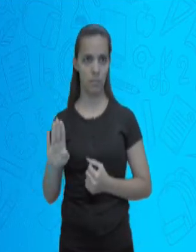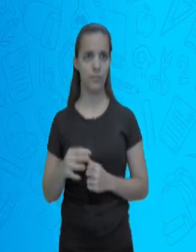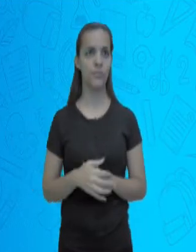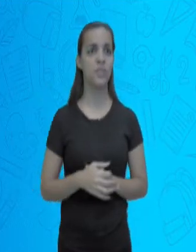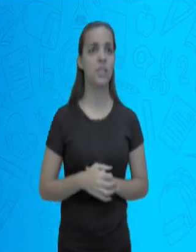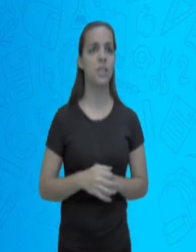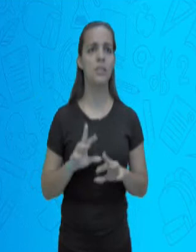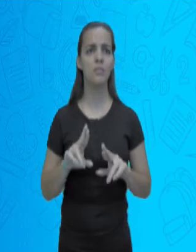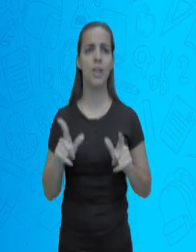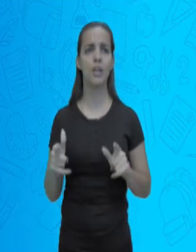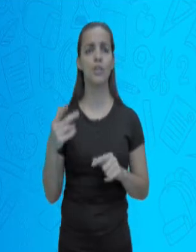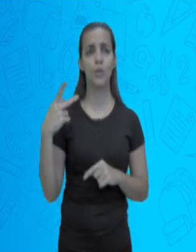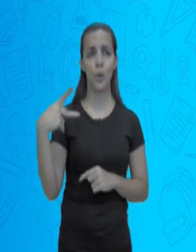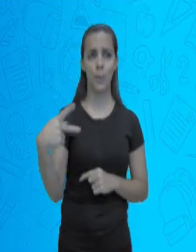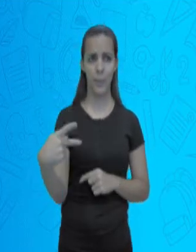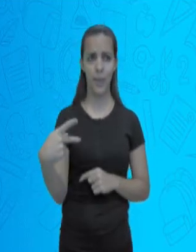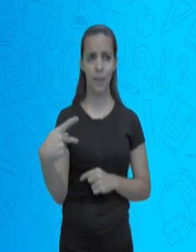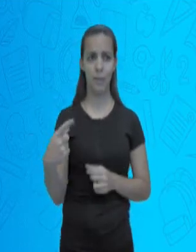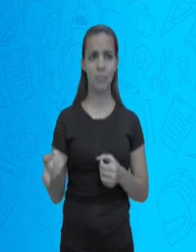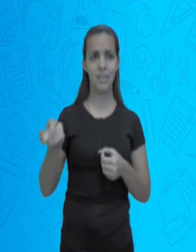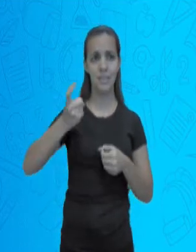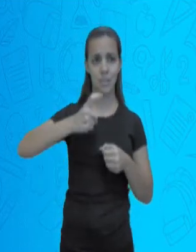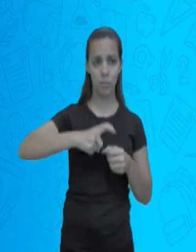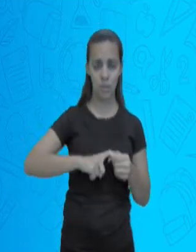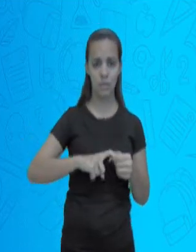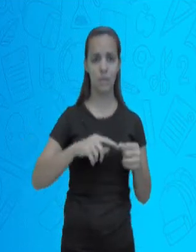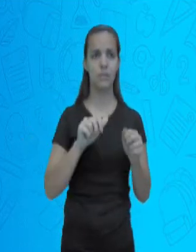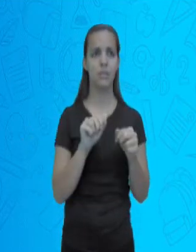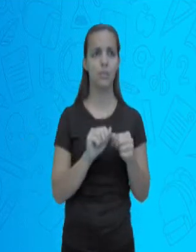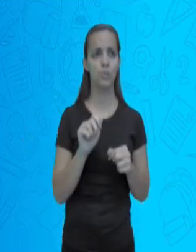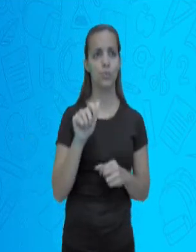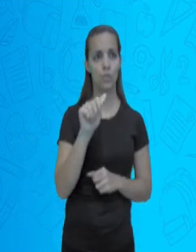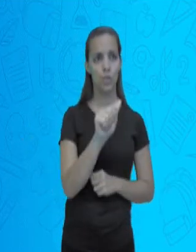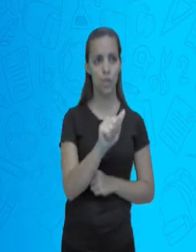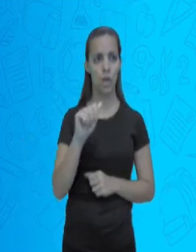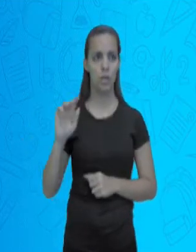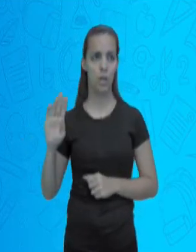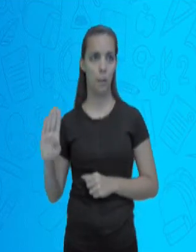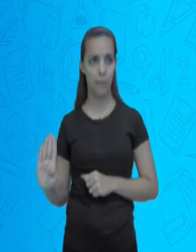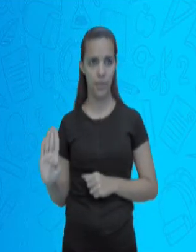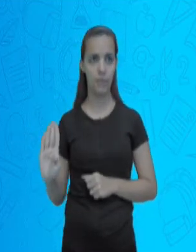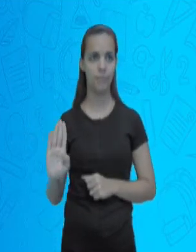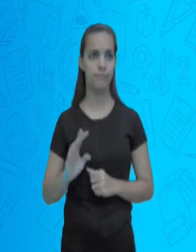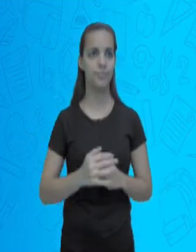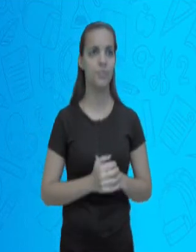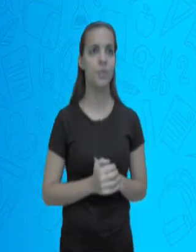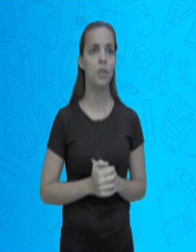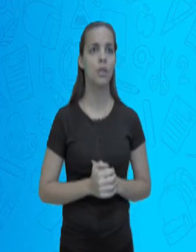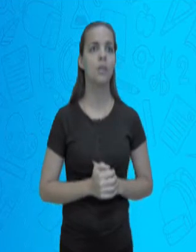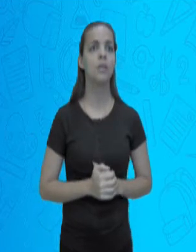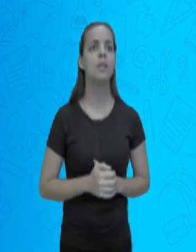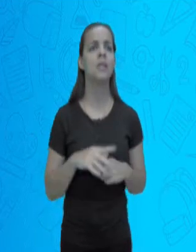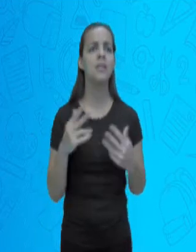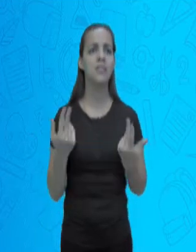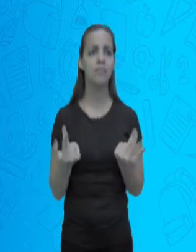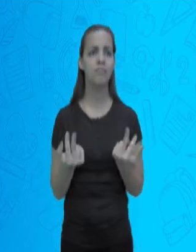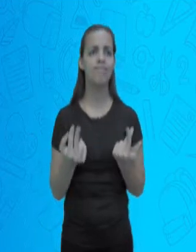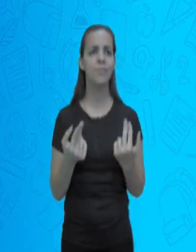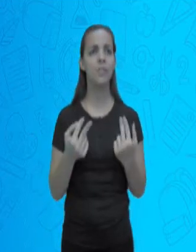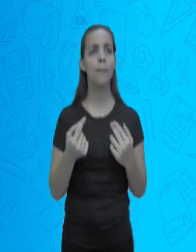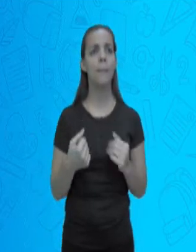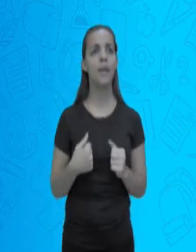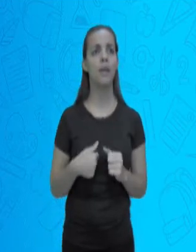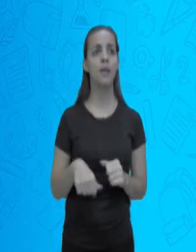P pertença à mediatriz M de AB e, portanto, que M seja a